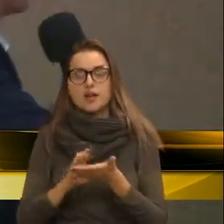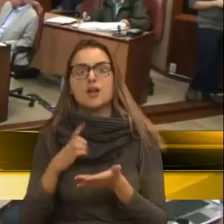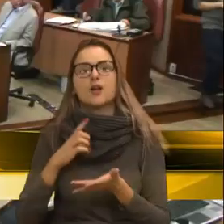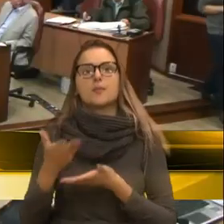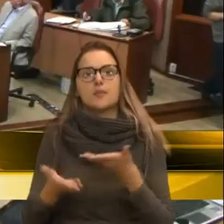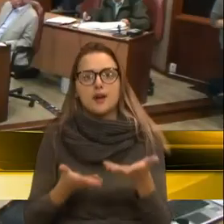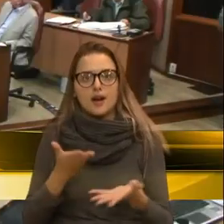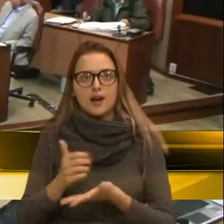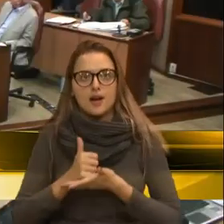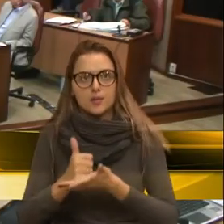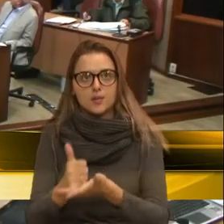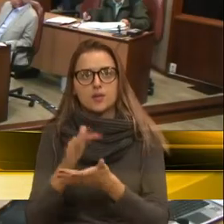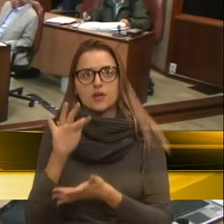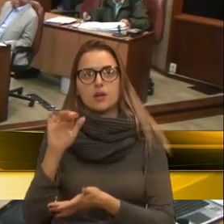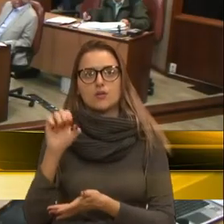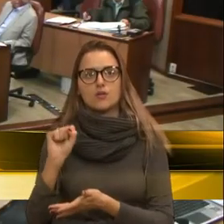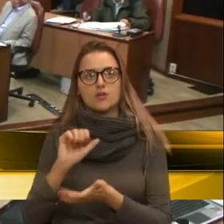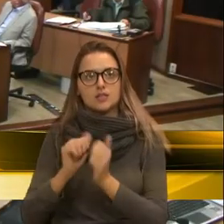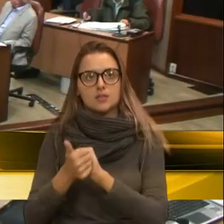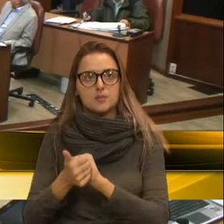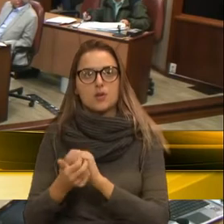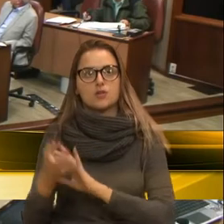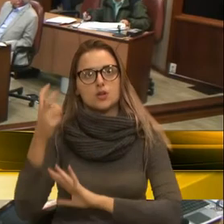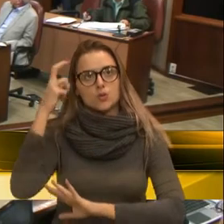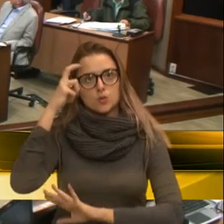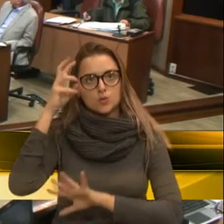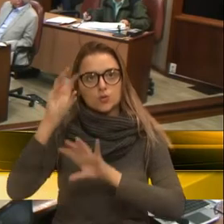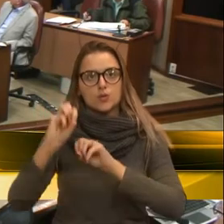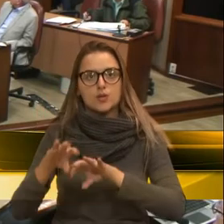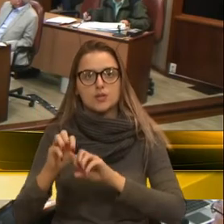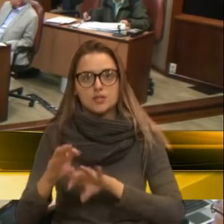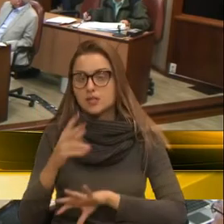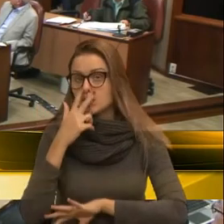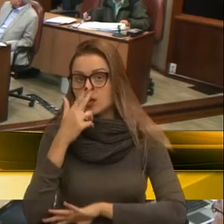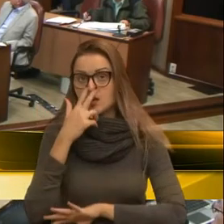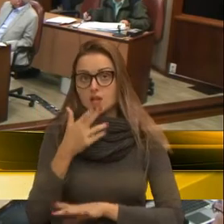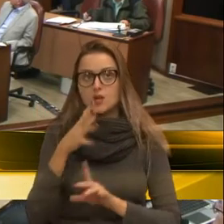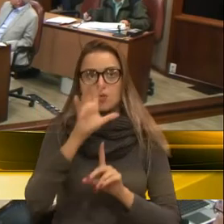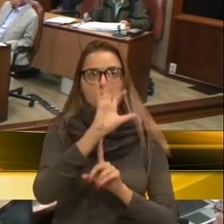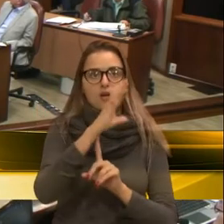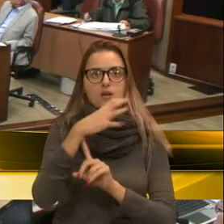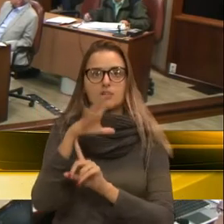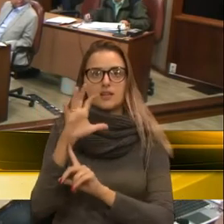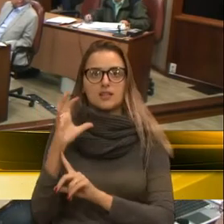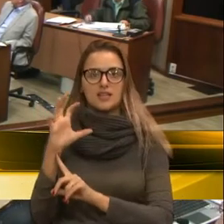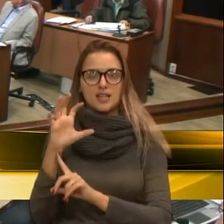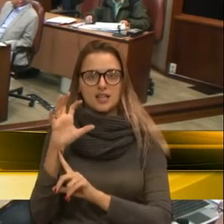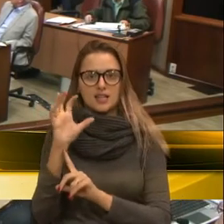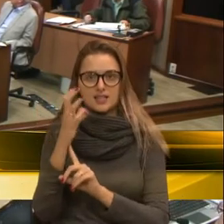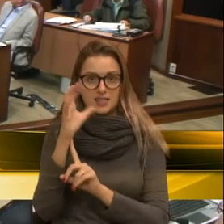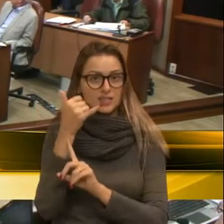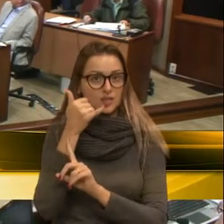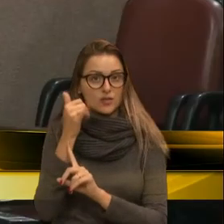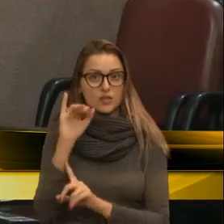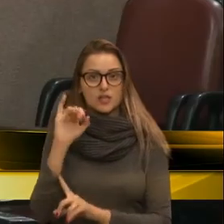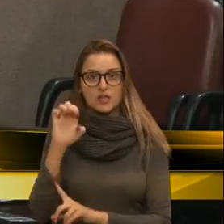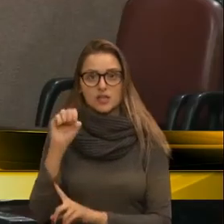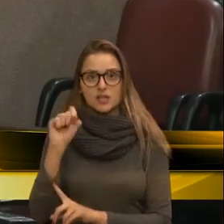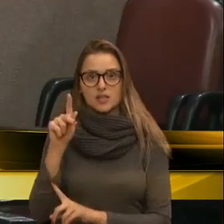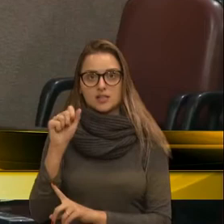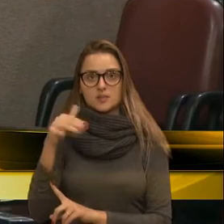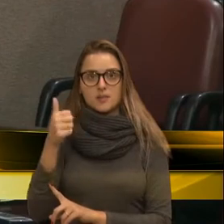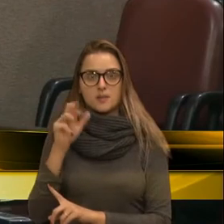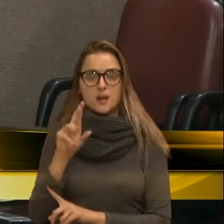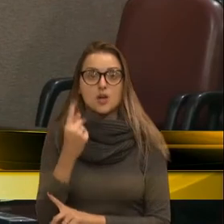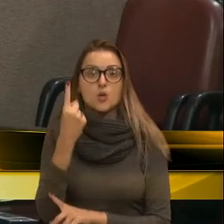o FIESPORT, a cultura, a educação, como é o caso da antena da Spamar, que está trancada há 1 ano,